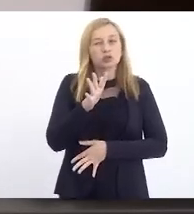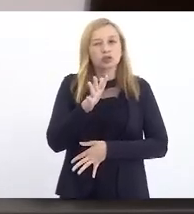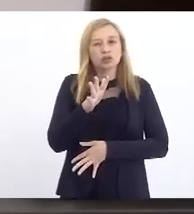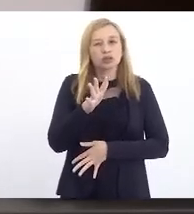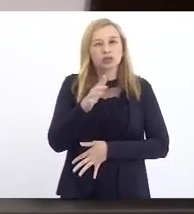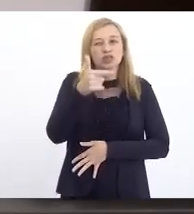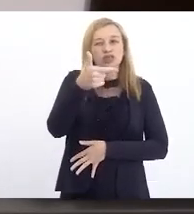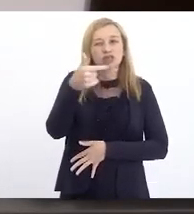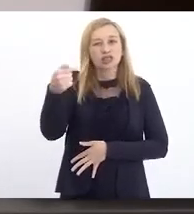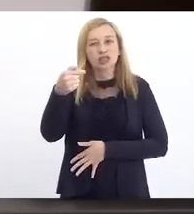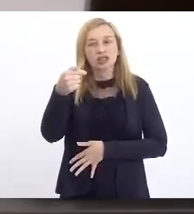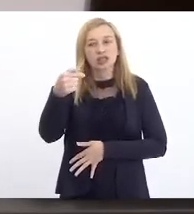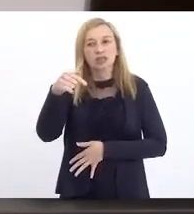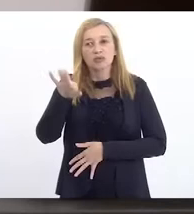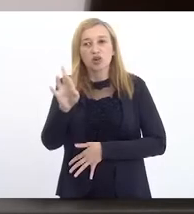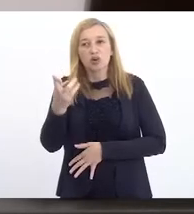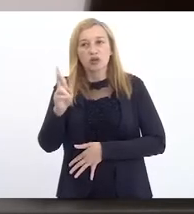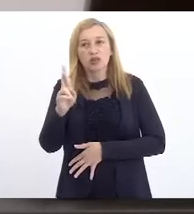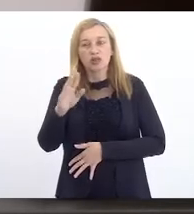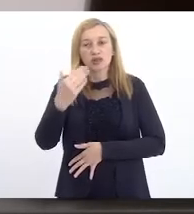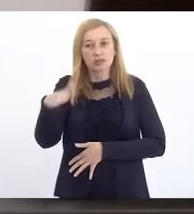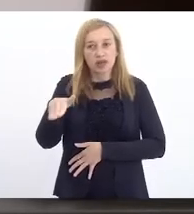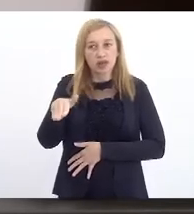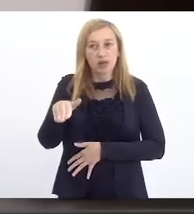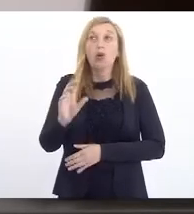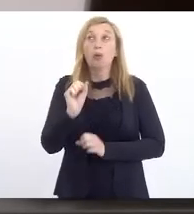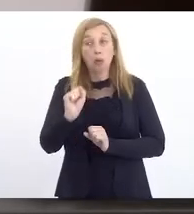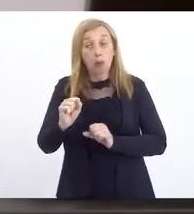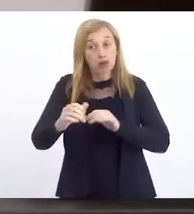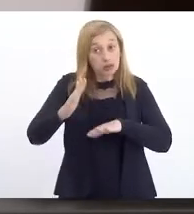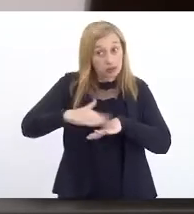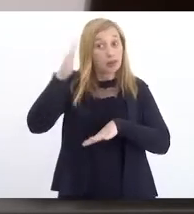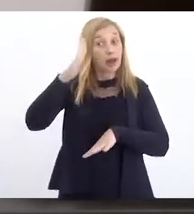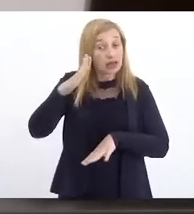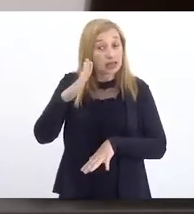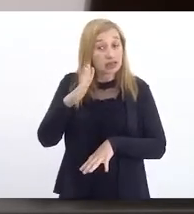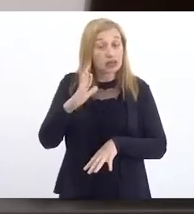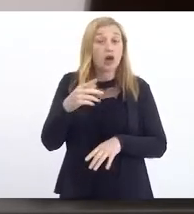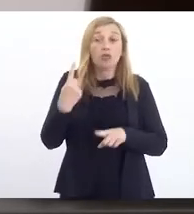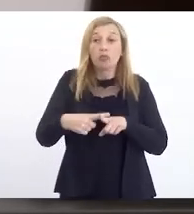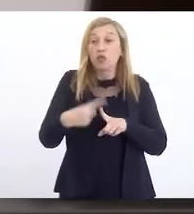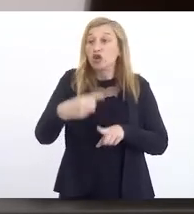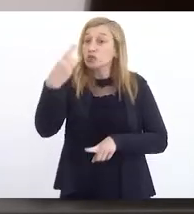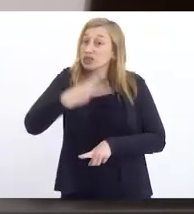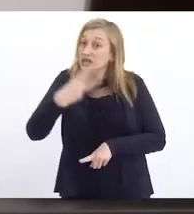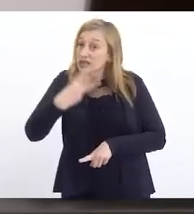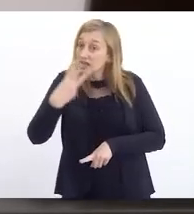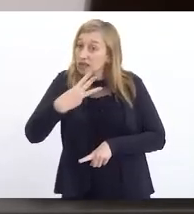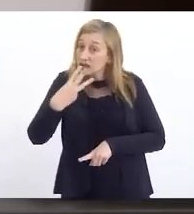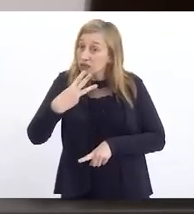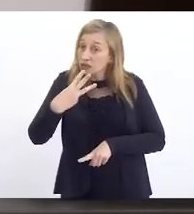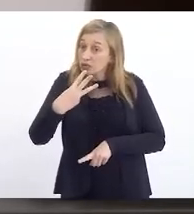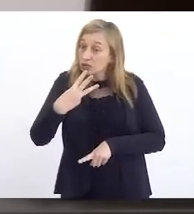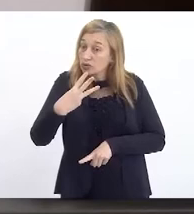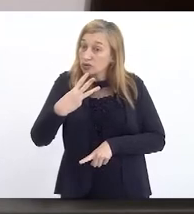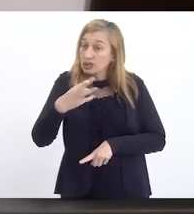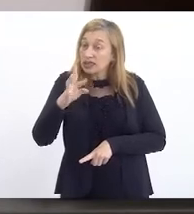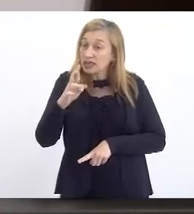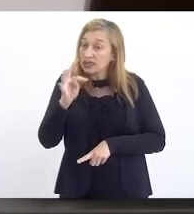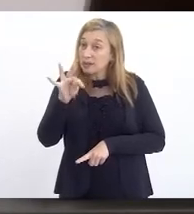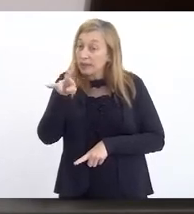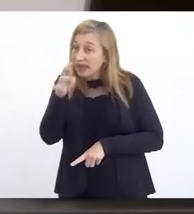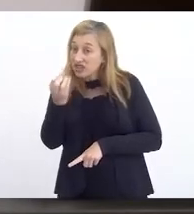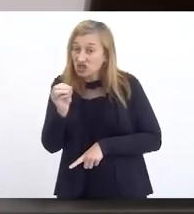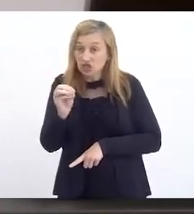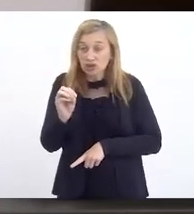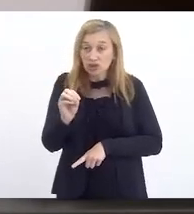aproximadamente 17 bilhões e meio. Pode até passar, porque o terceiro trimestre eu ainda não tenho o número, mas